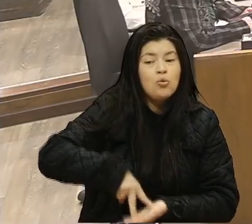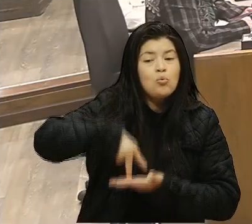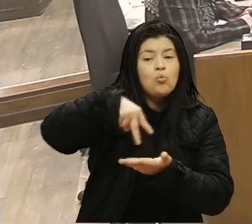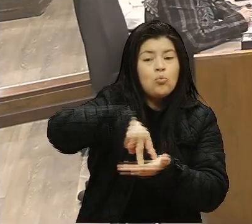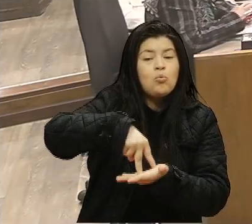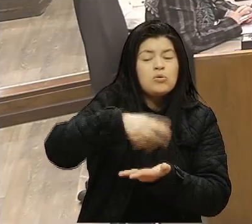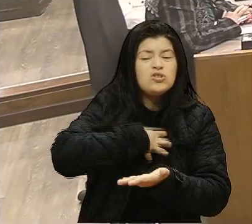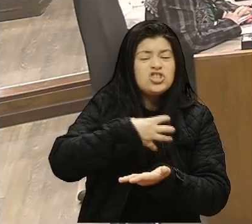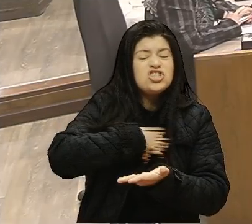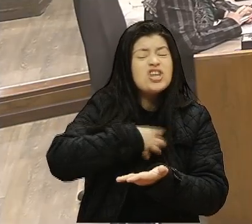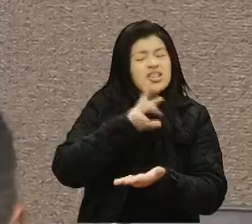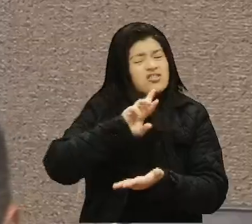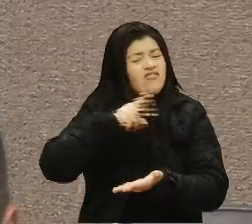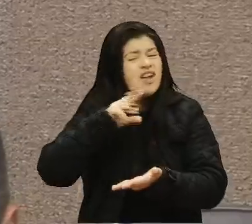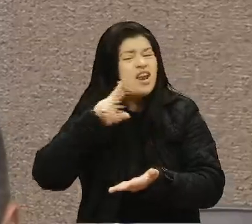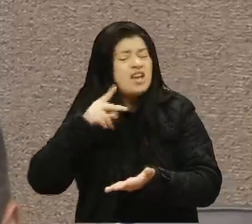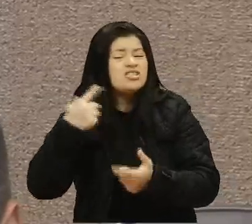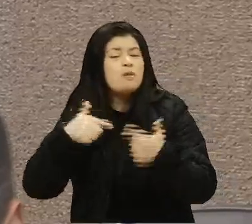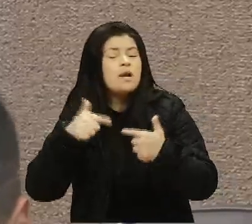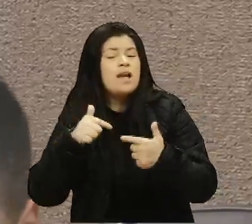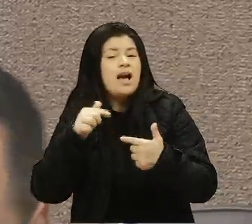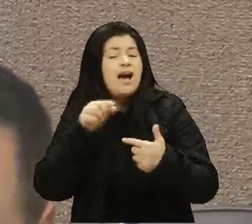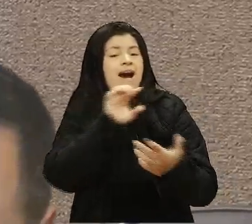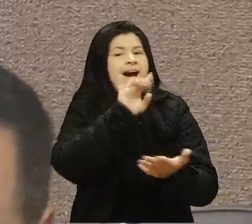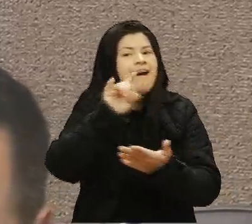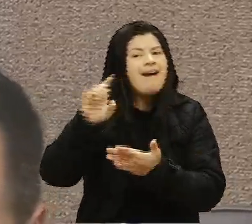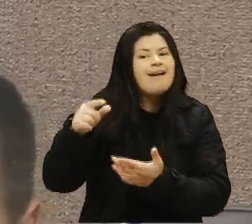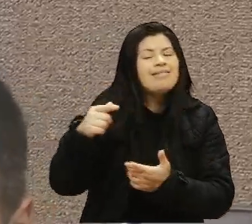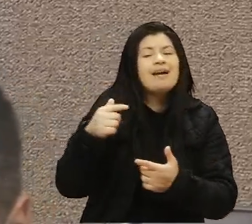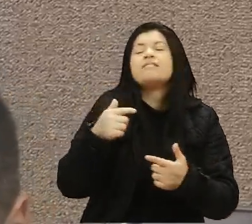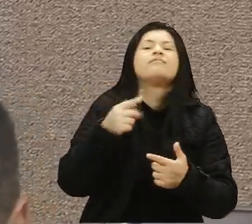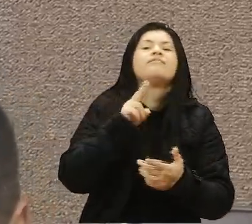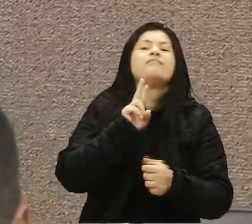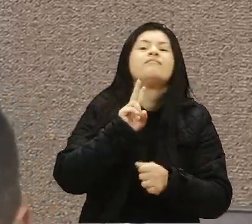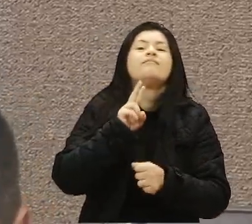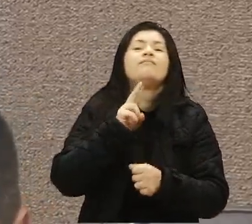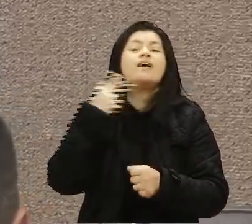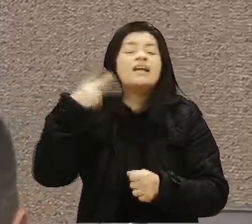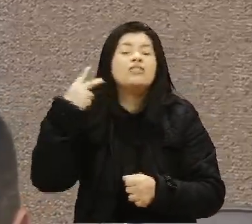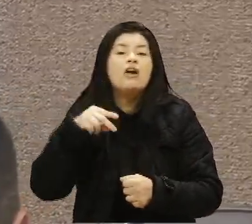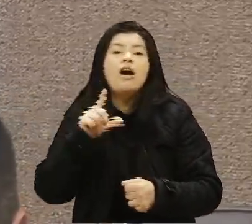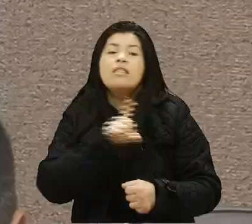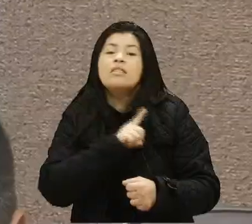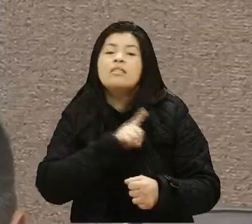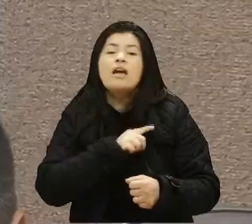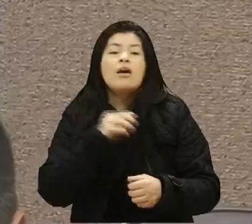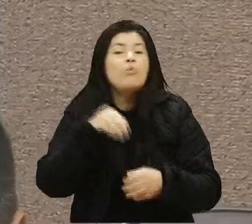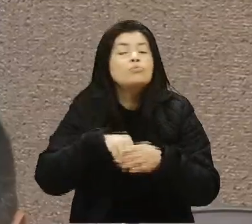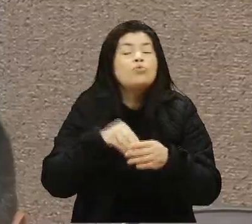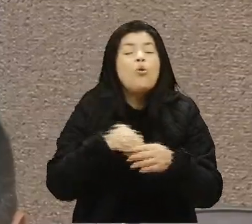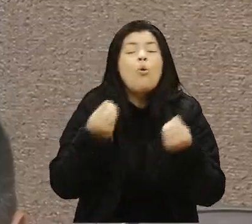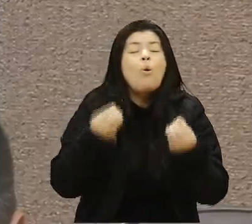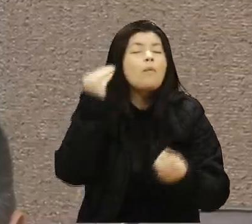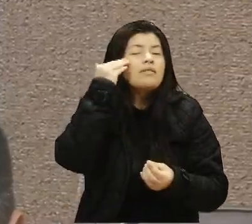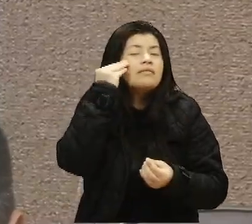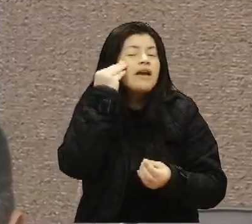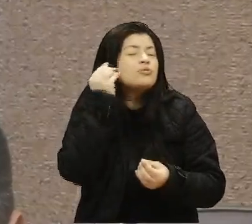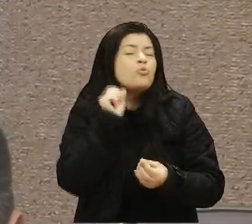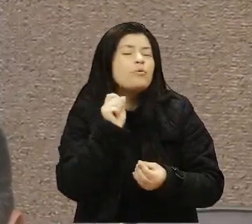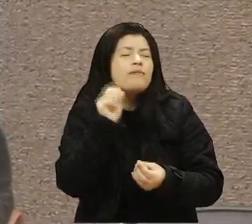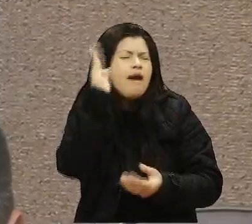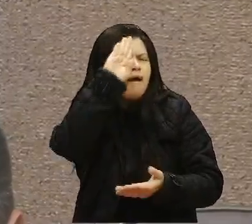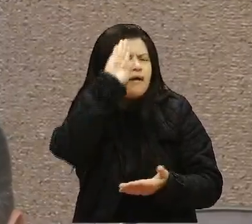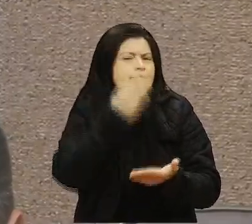tem um jeito diferente de trabalhar, cada vereador aqui também tem o direito de votar como entende que deve votar dentro daquilo que